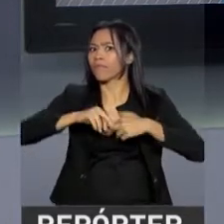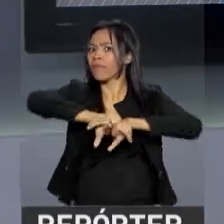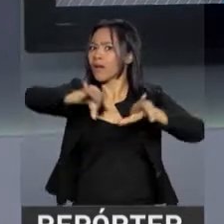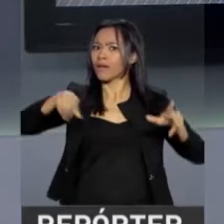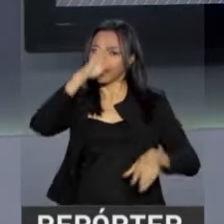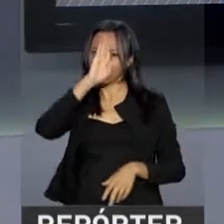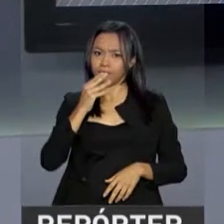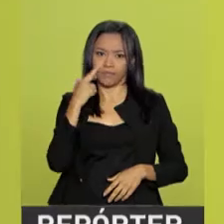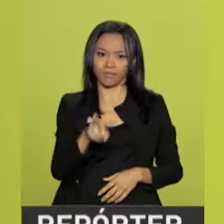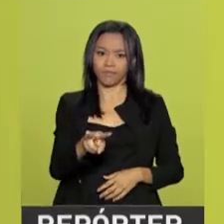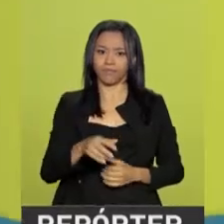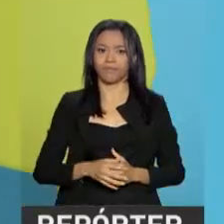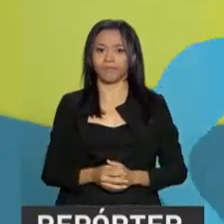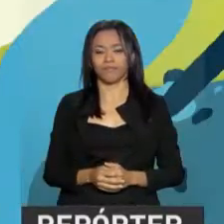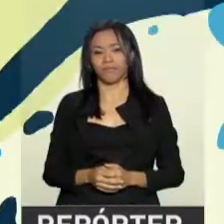cidadão